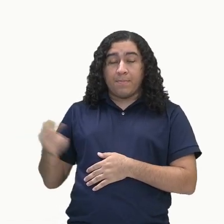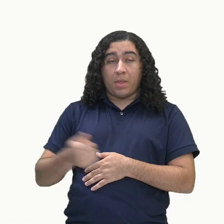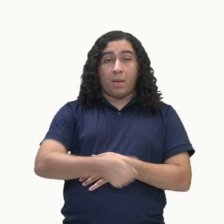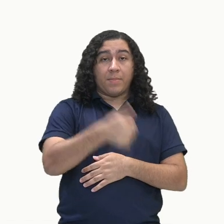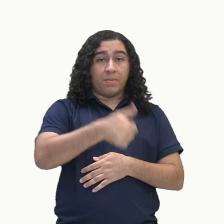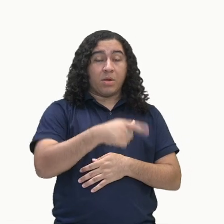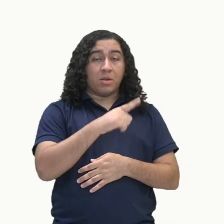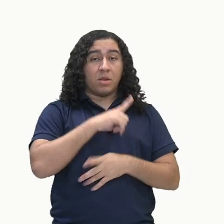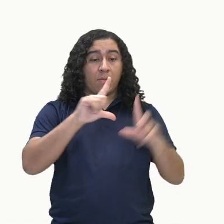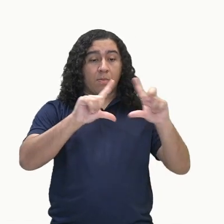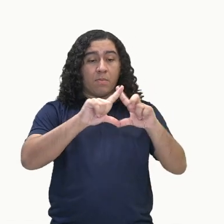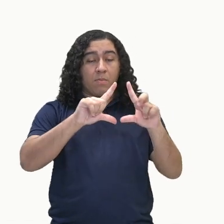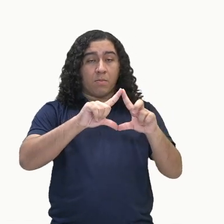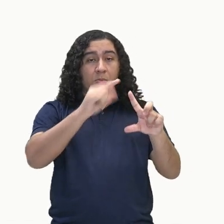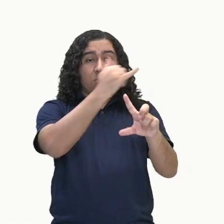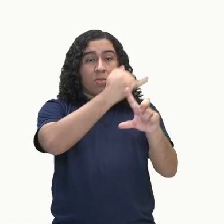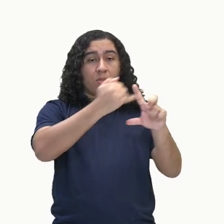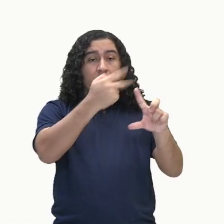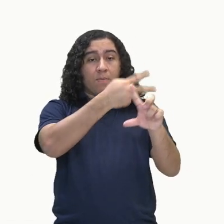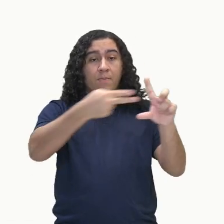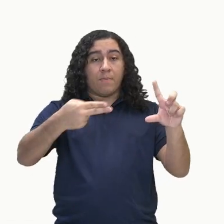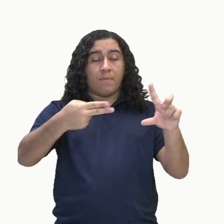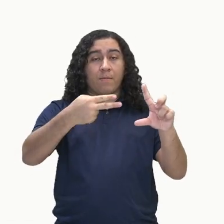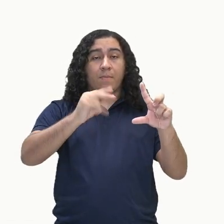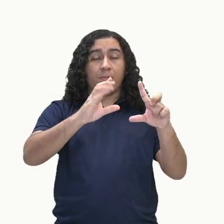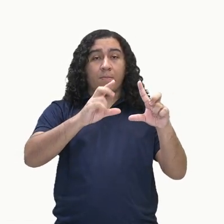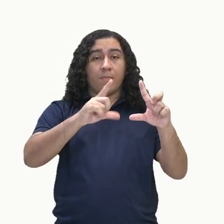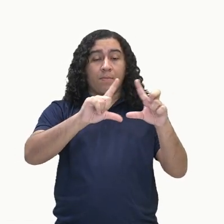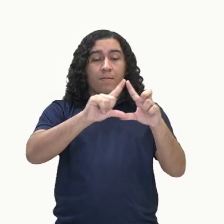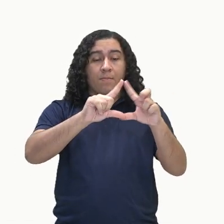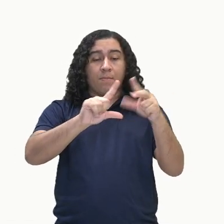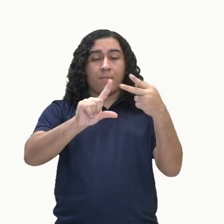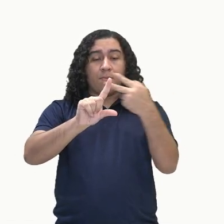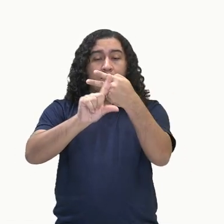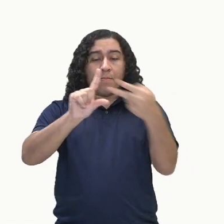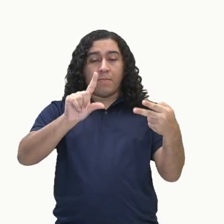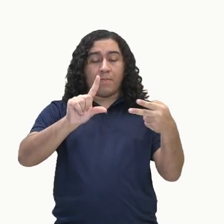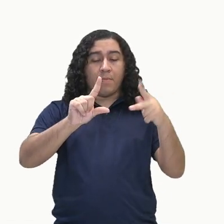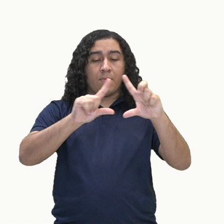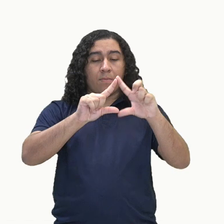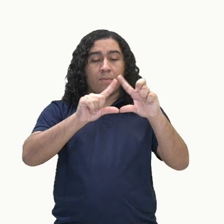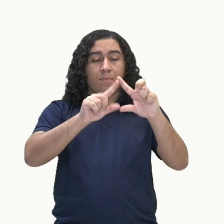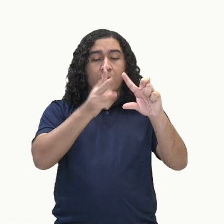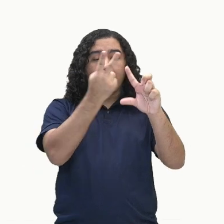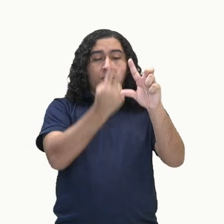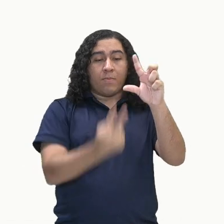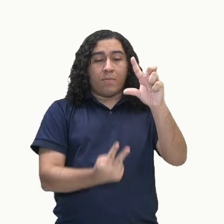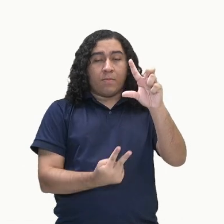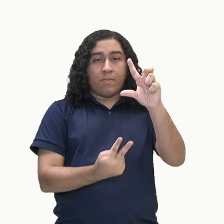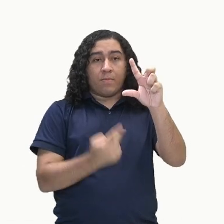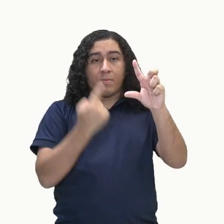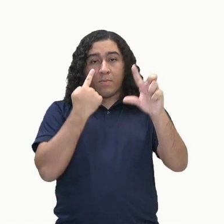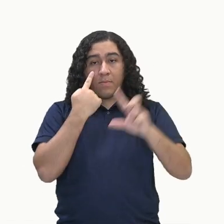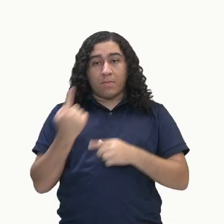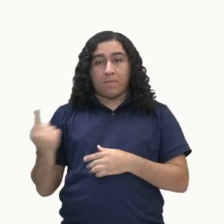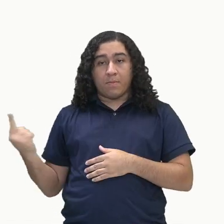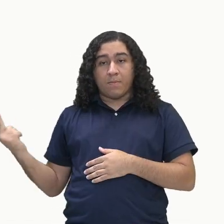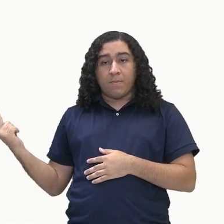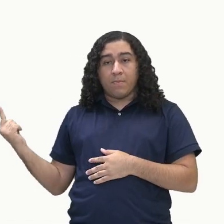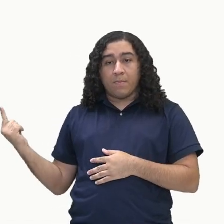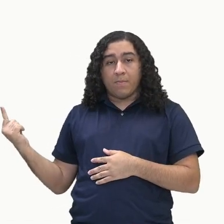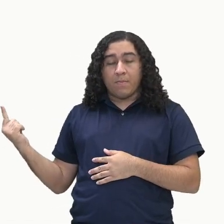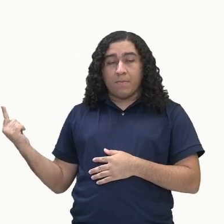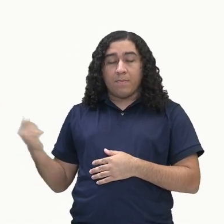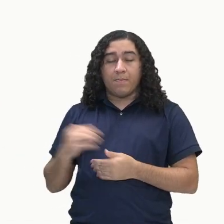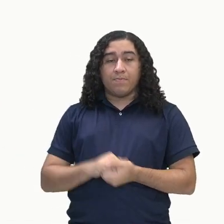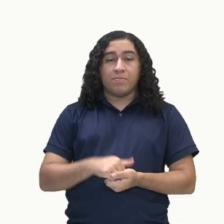2 tracinhos. Ok? Então, observe aí que o nosso primeiro triângulo aí, que é a nossa figura